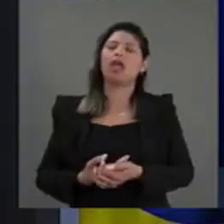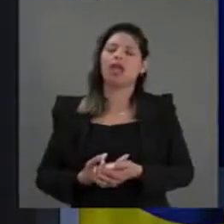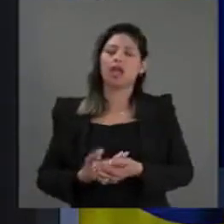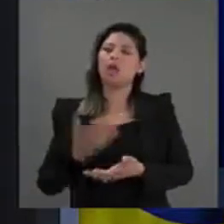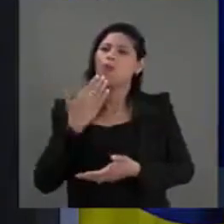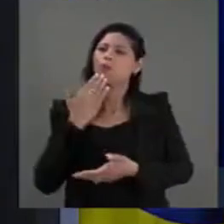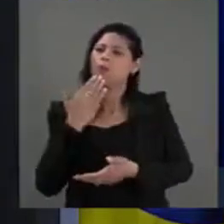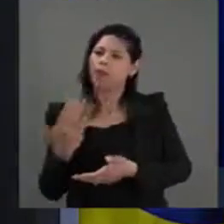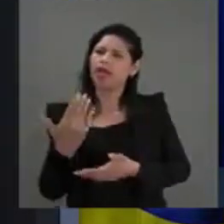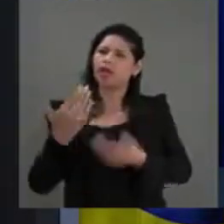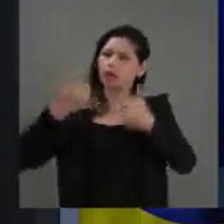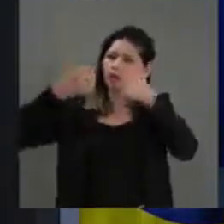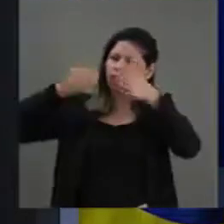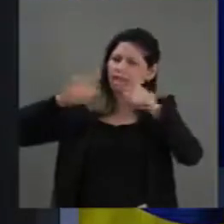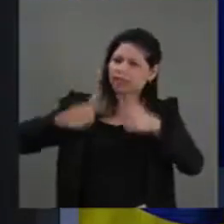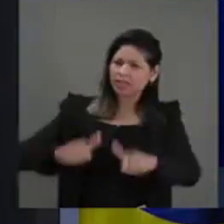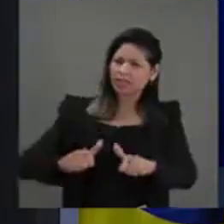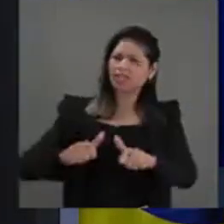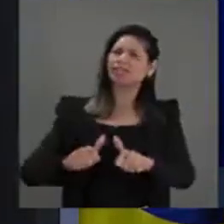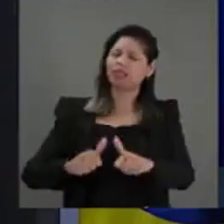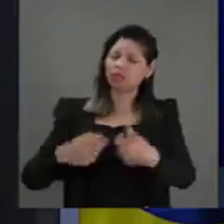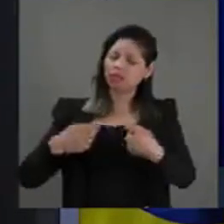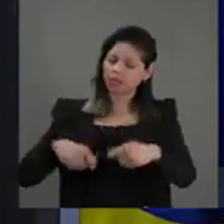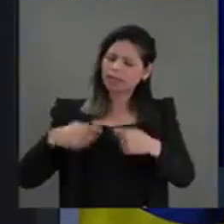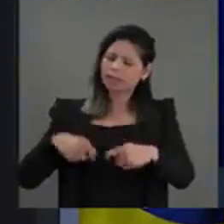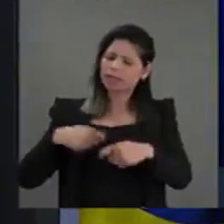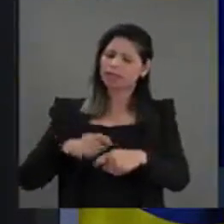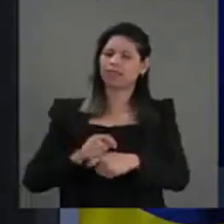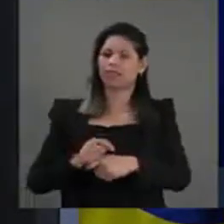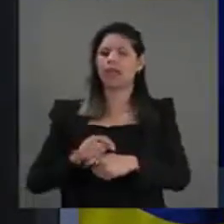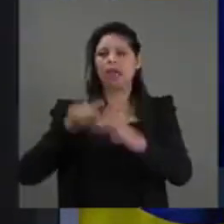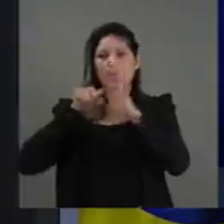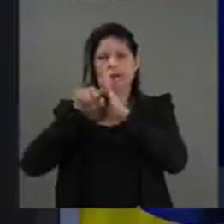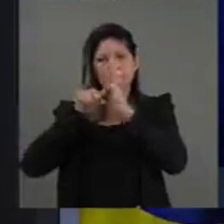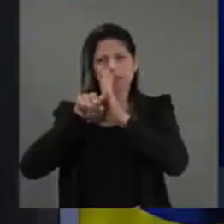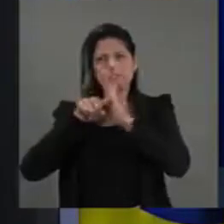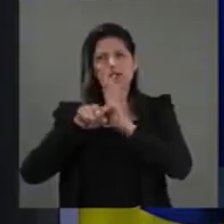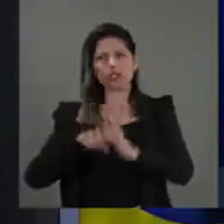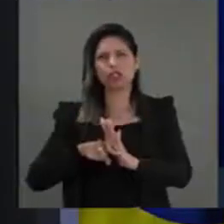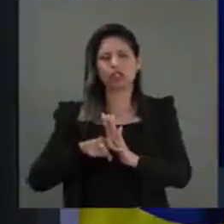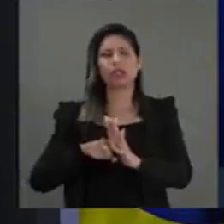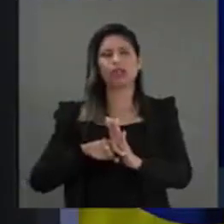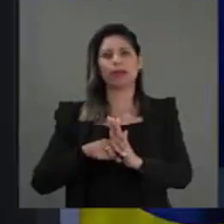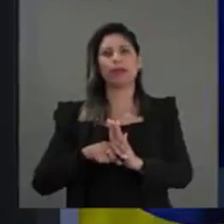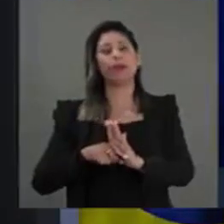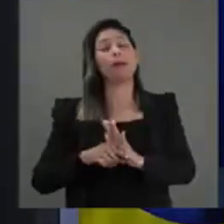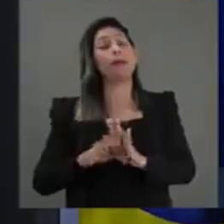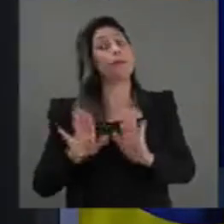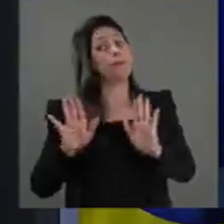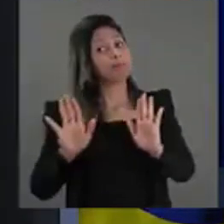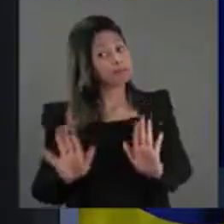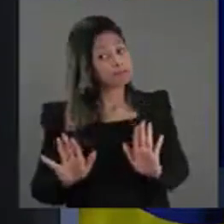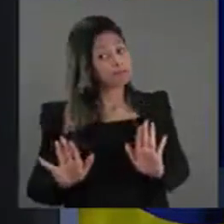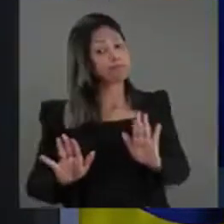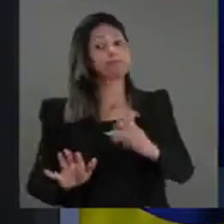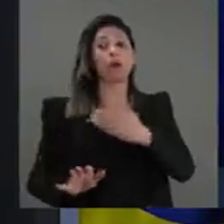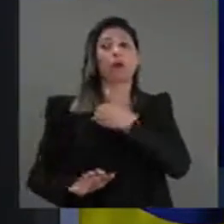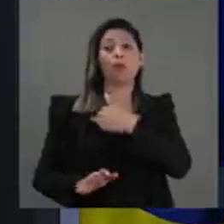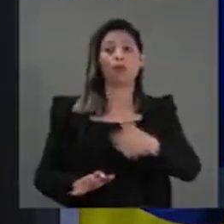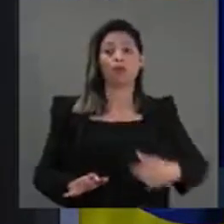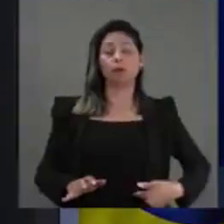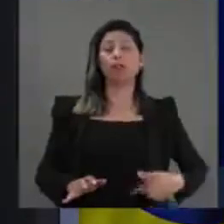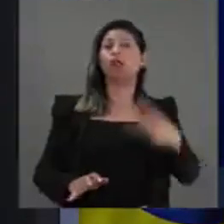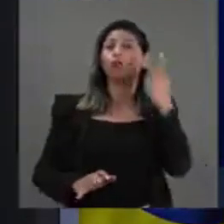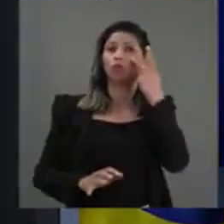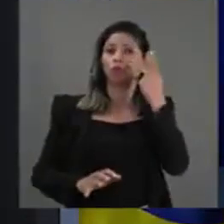que ter cautela com relação a isso. Mas o governador do Ceará, ele é o